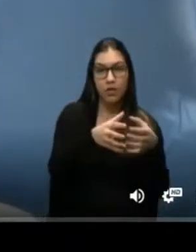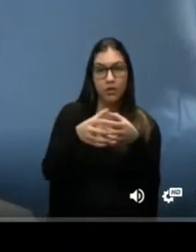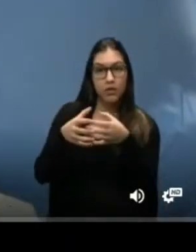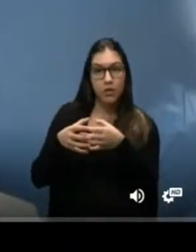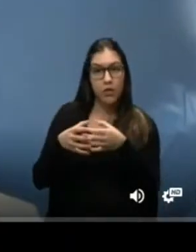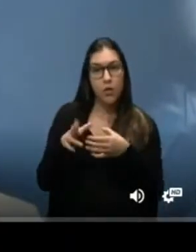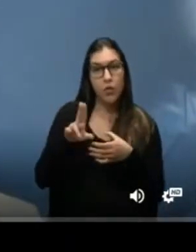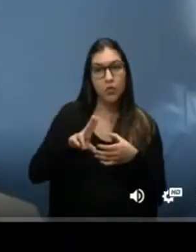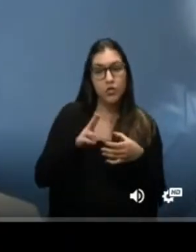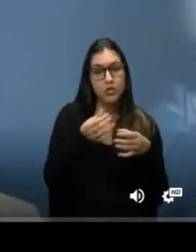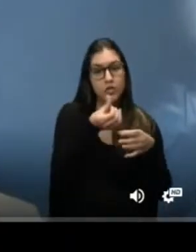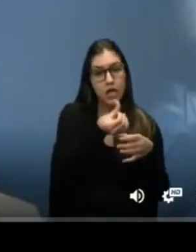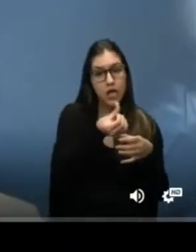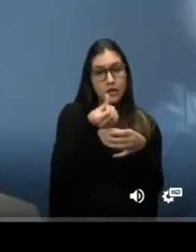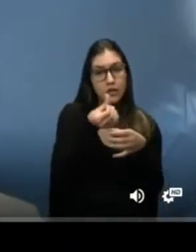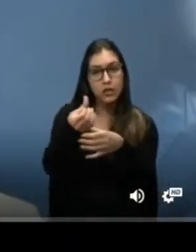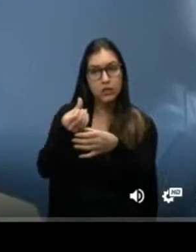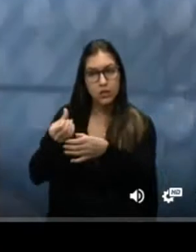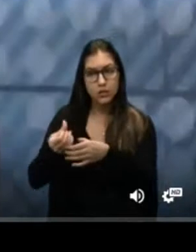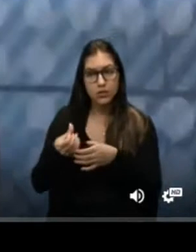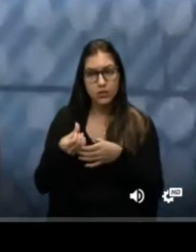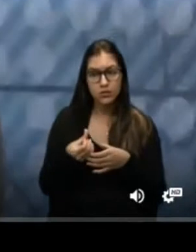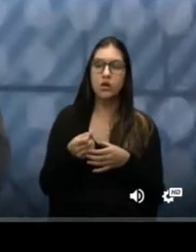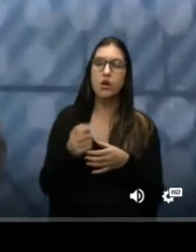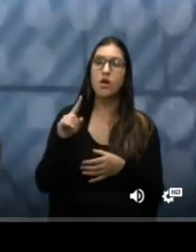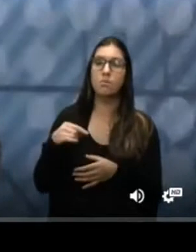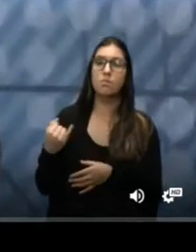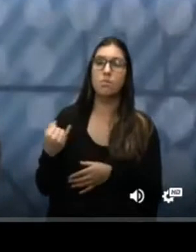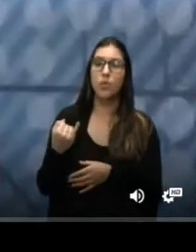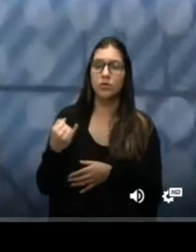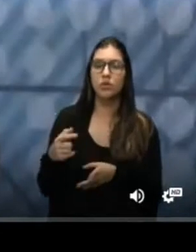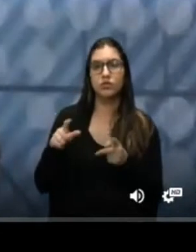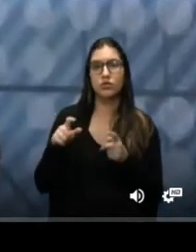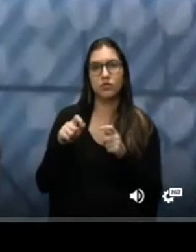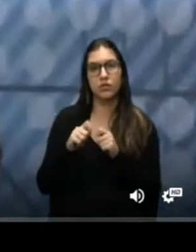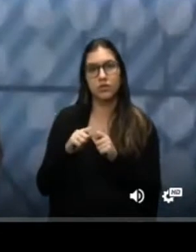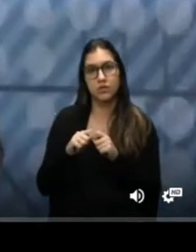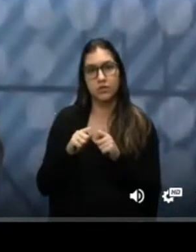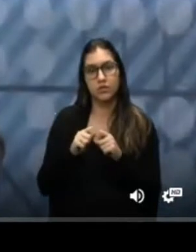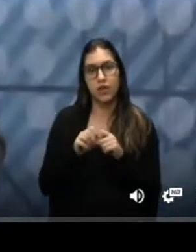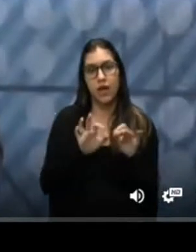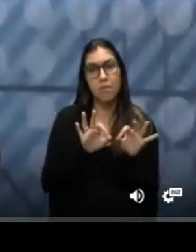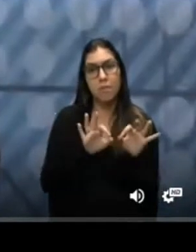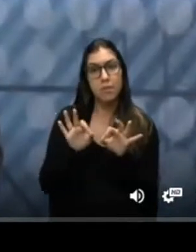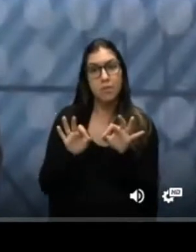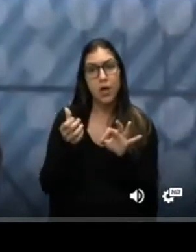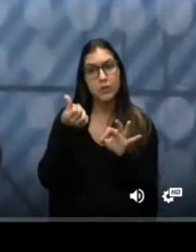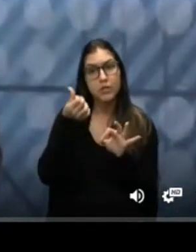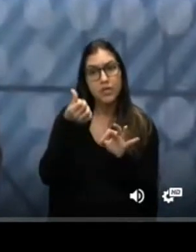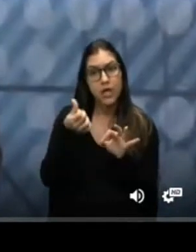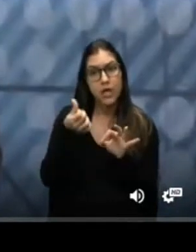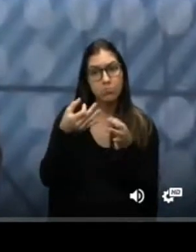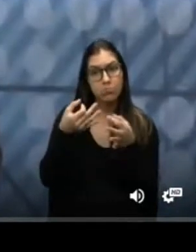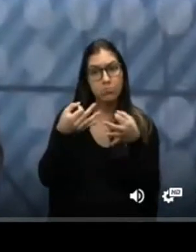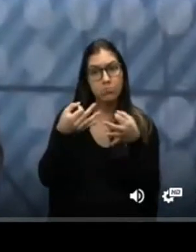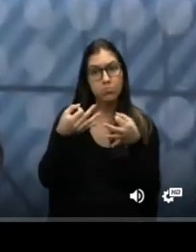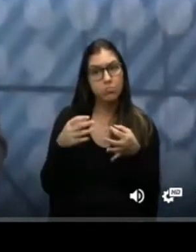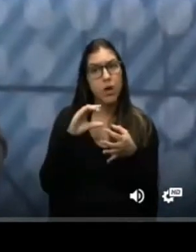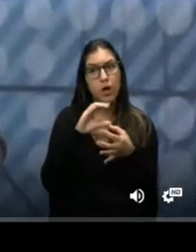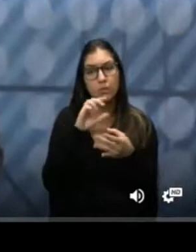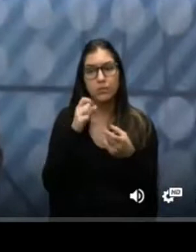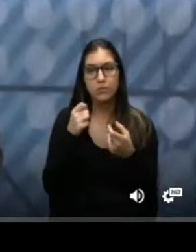E a parte de cima está aberta. Então é importante que seja feito o preparo desses 6 tubos capilares de uma única vez. Então